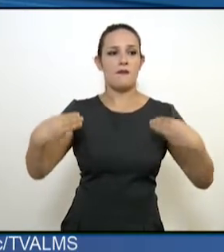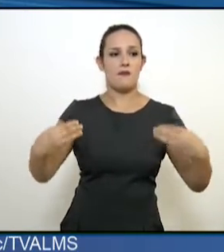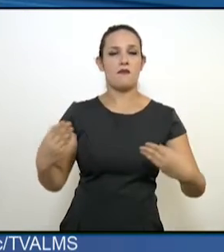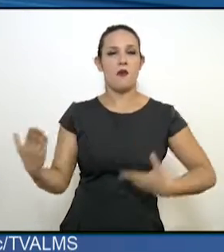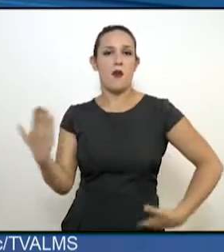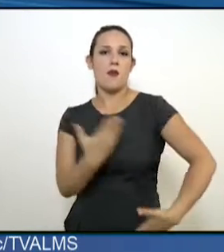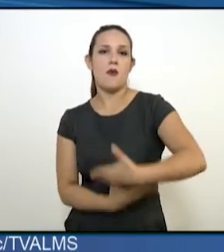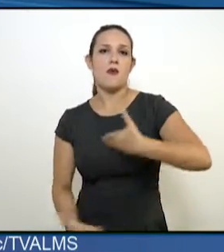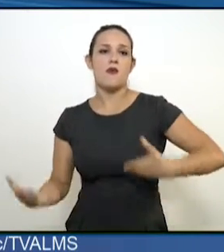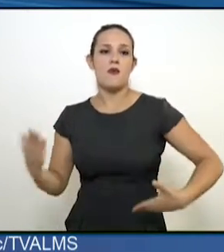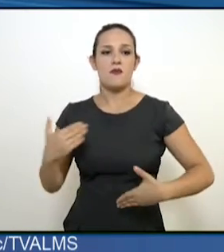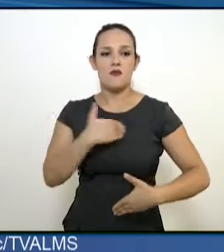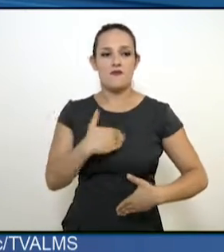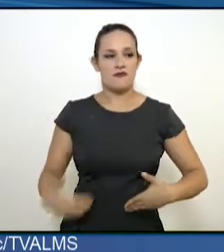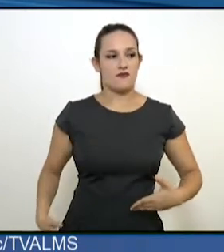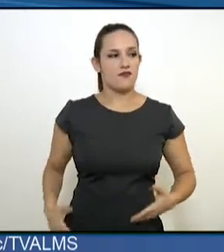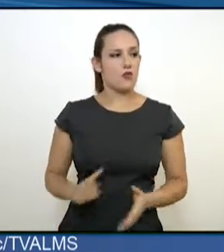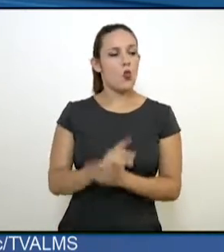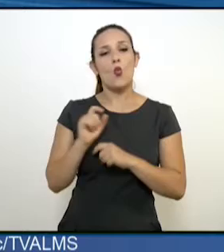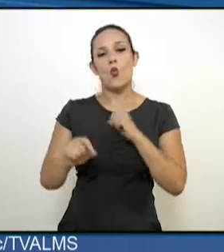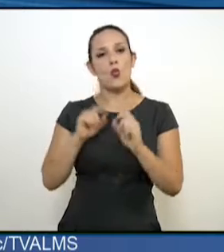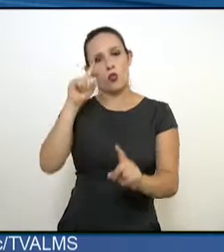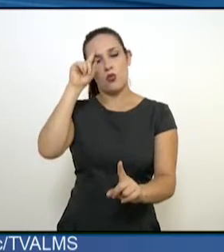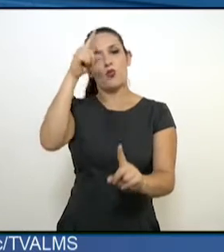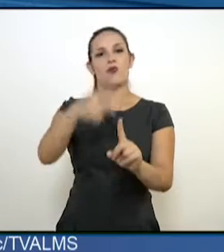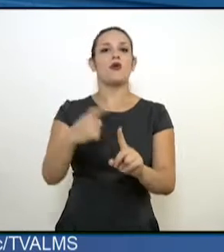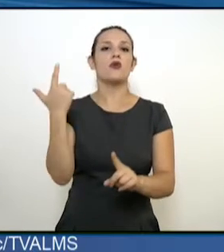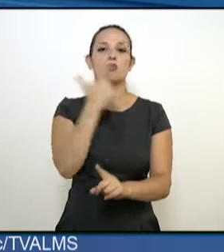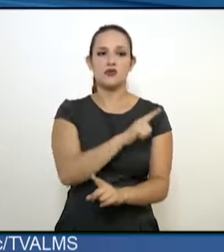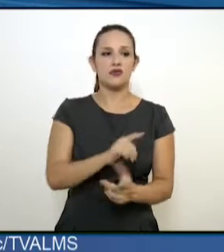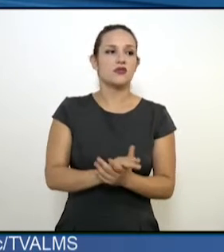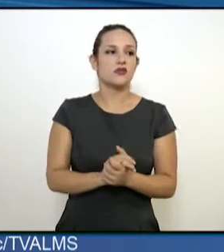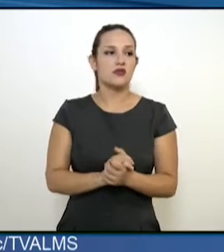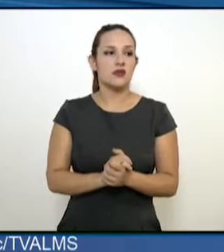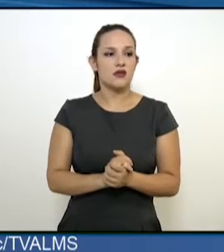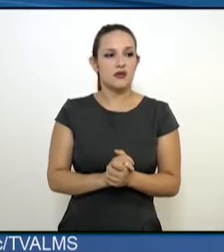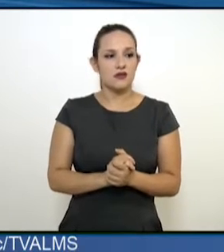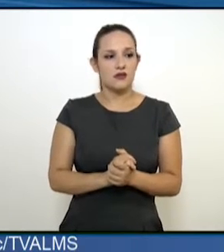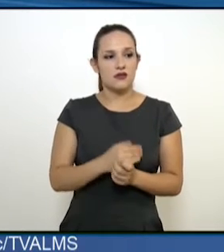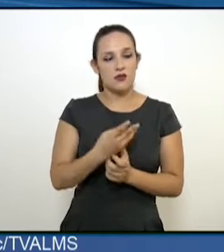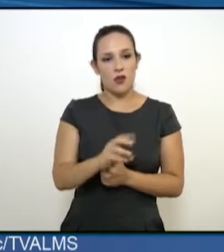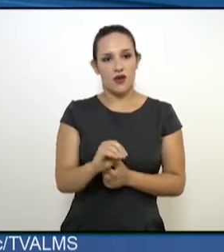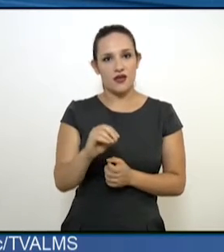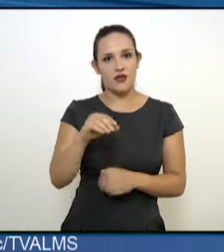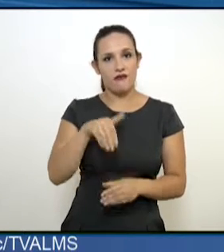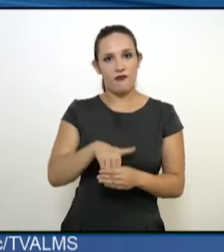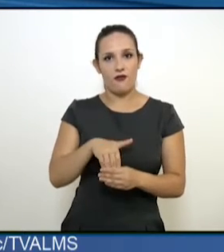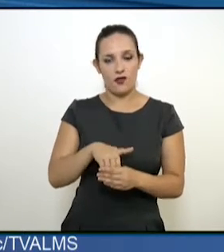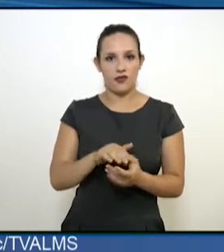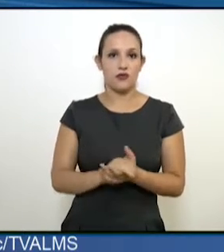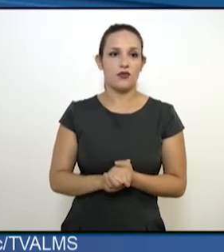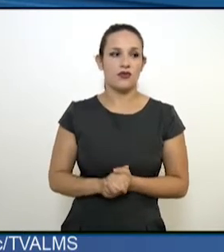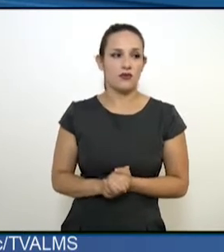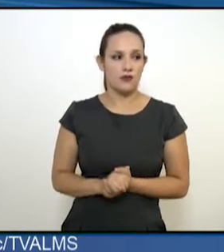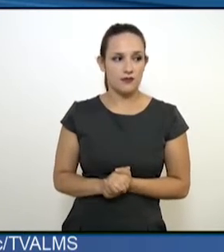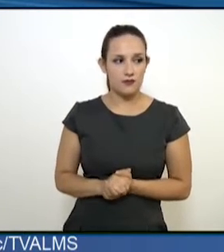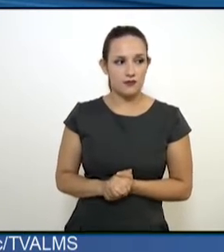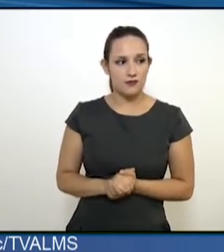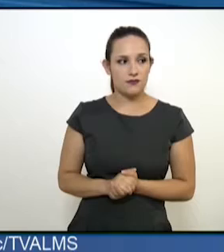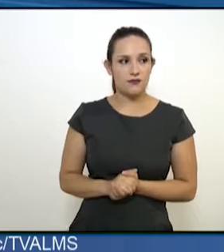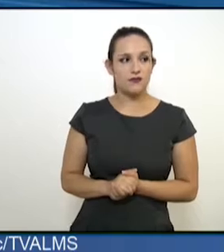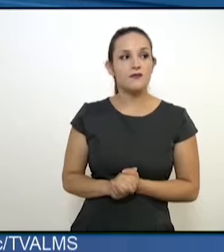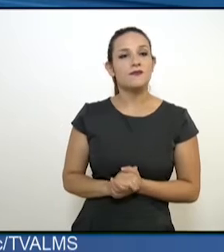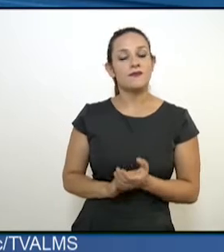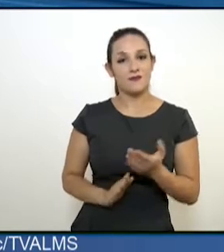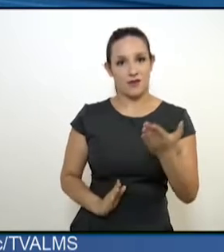governo, com a grande missão de conquistar 40 votos para a